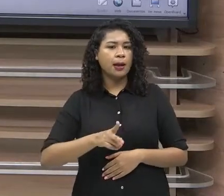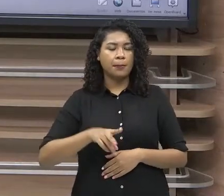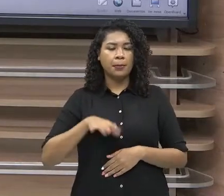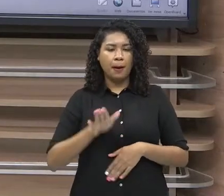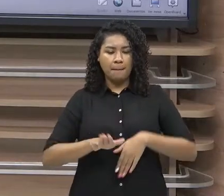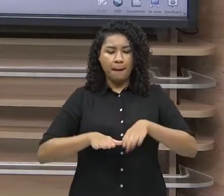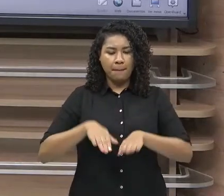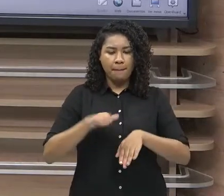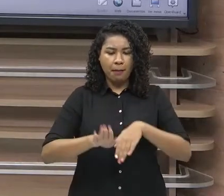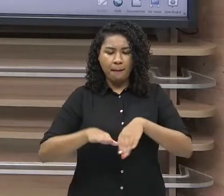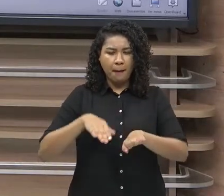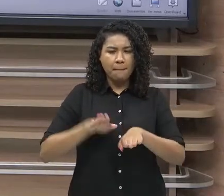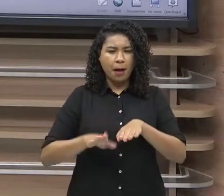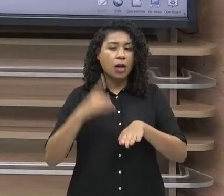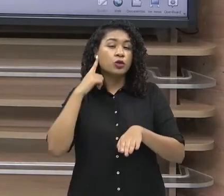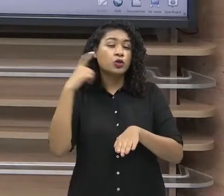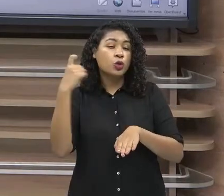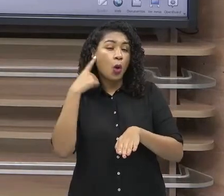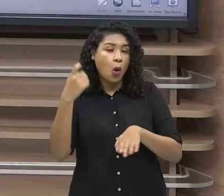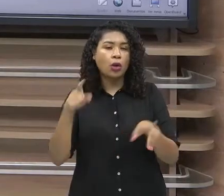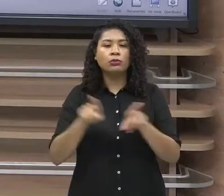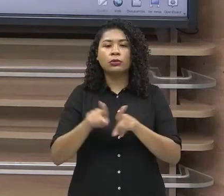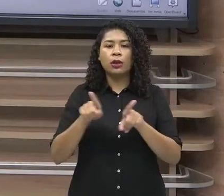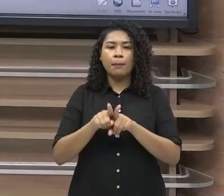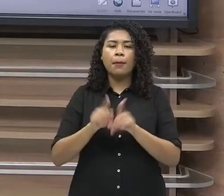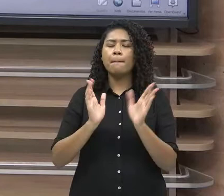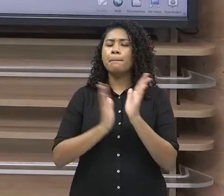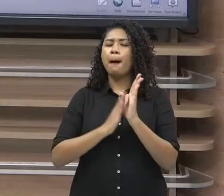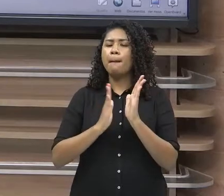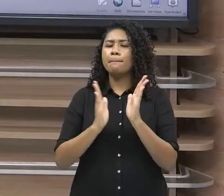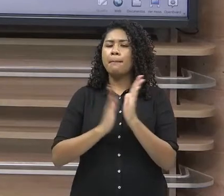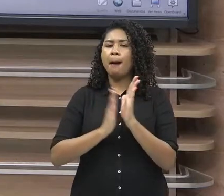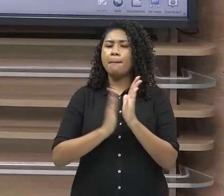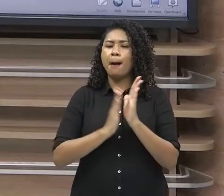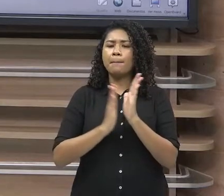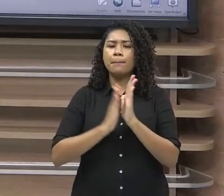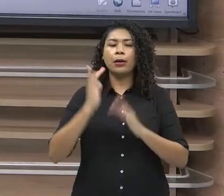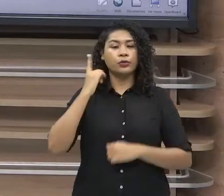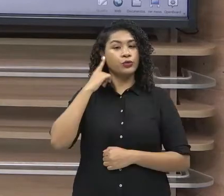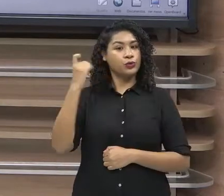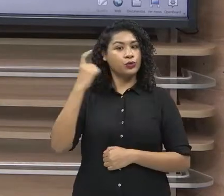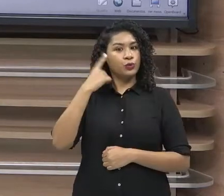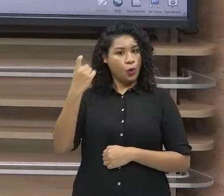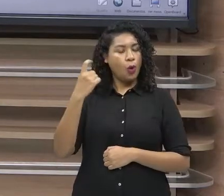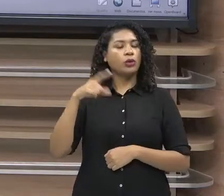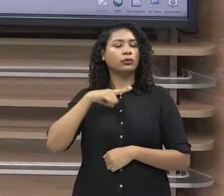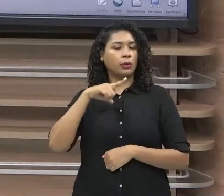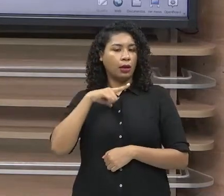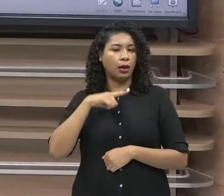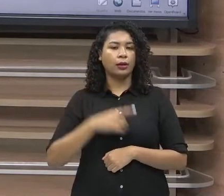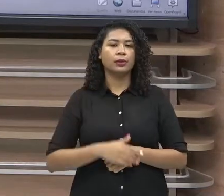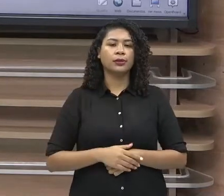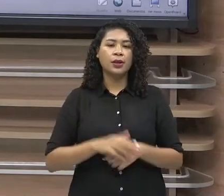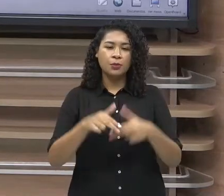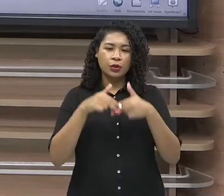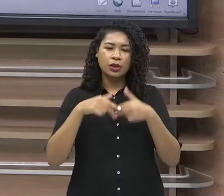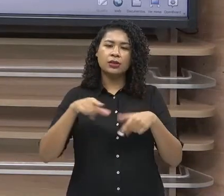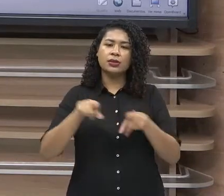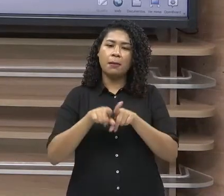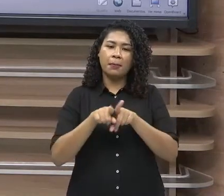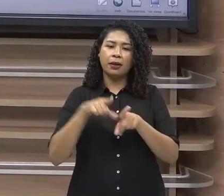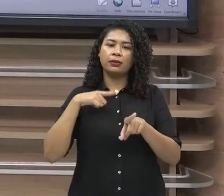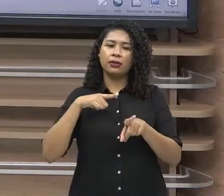isso? E também palmas, batidas de palmas. Então, no final de cada fila tem um sanfoneiro